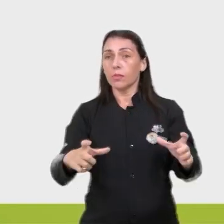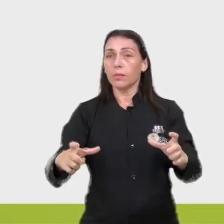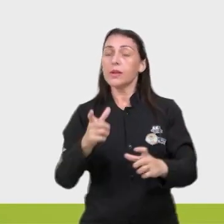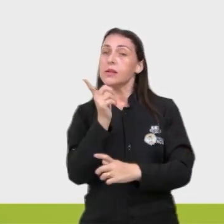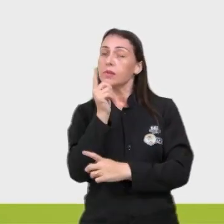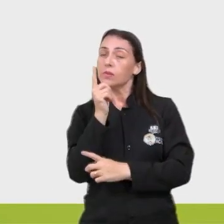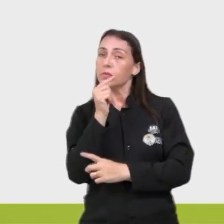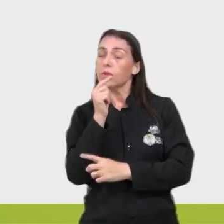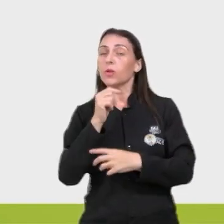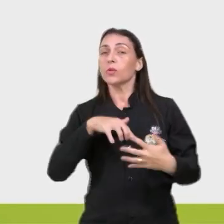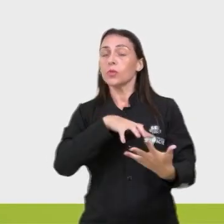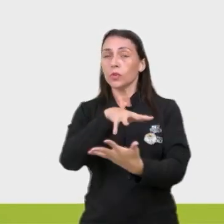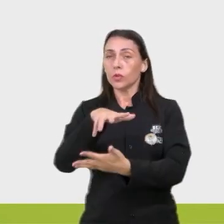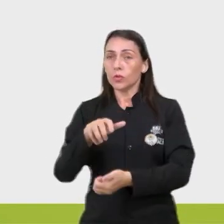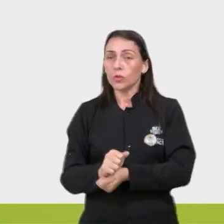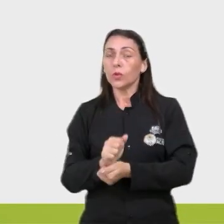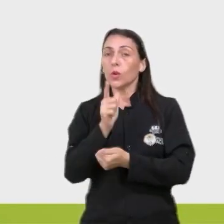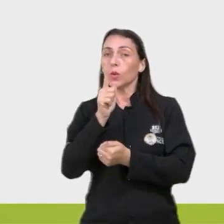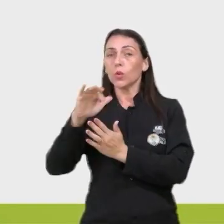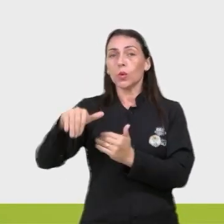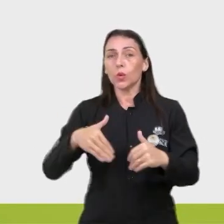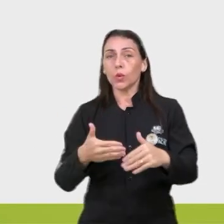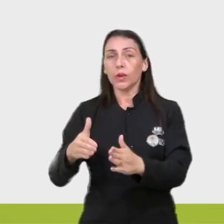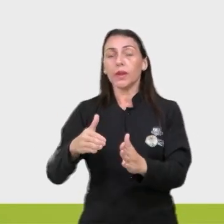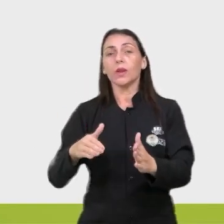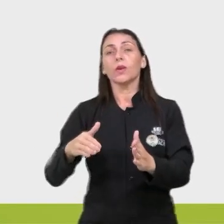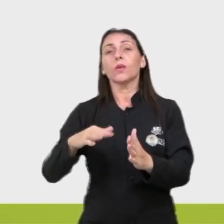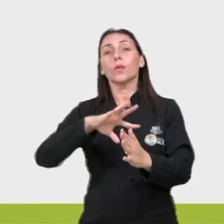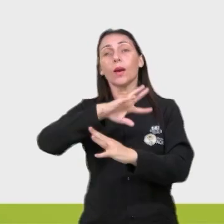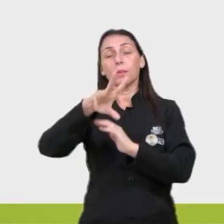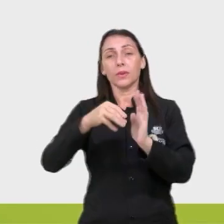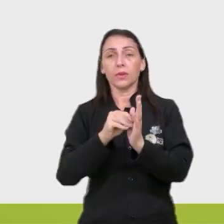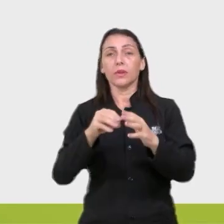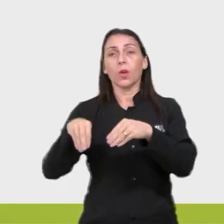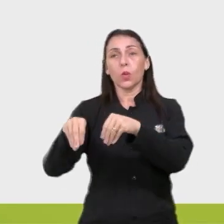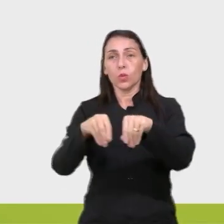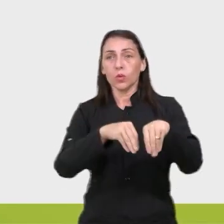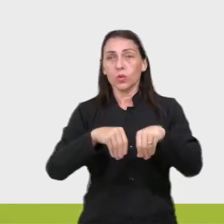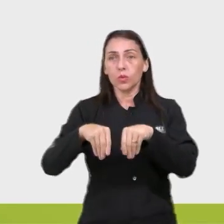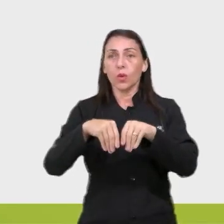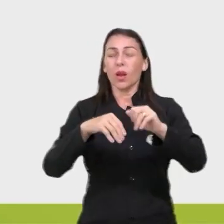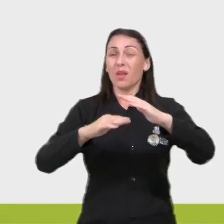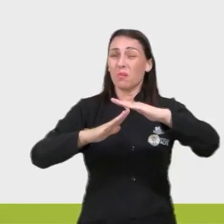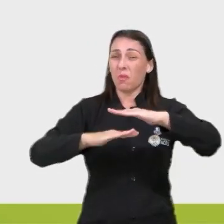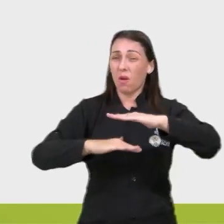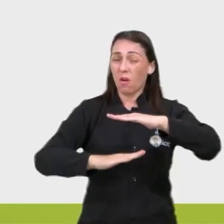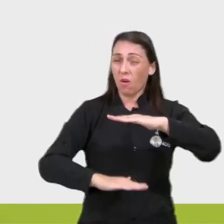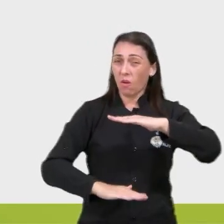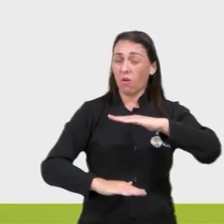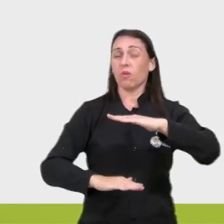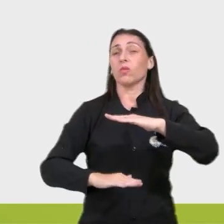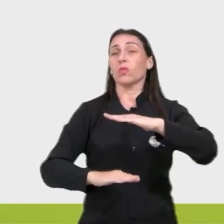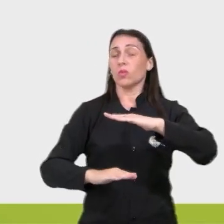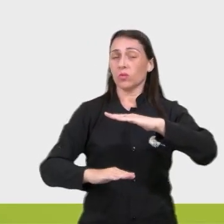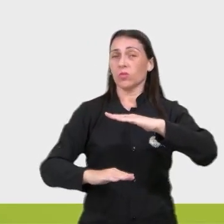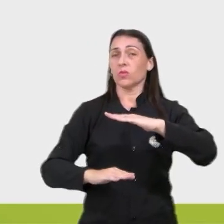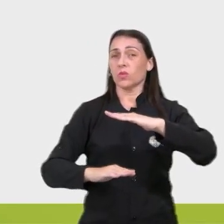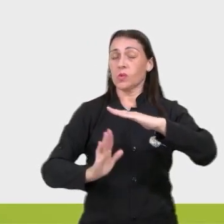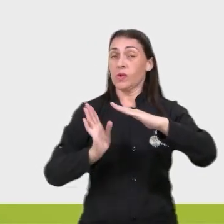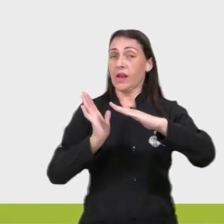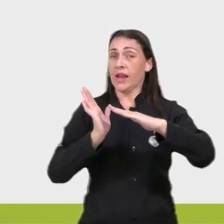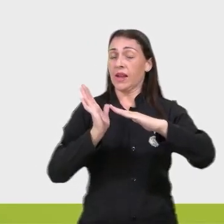do mundo, que é a bacia do Rio Amazonas, e o nosso solo é de baixo índice de fertilidade,